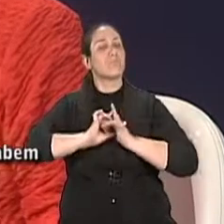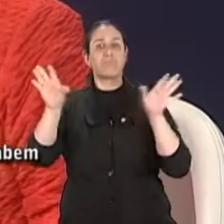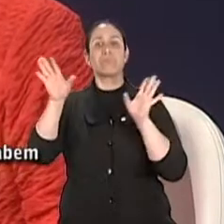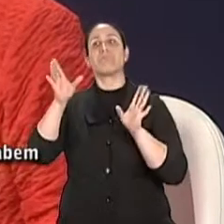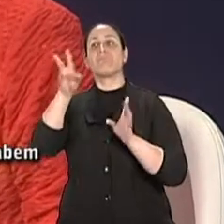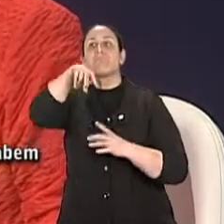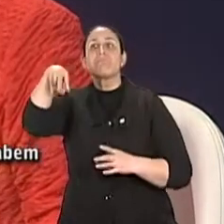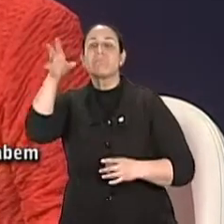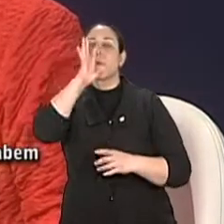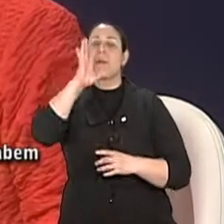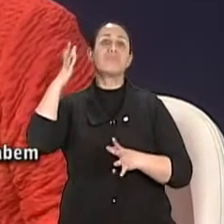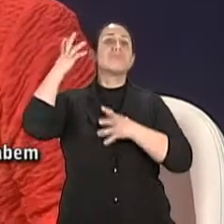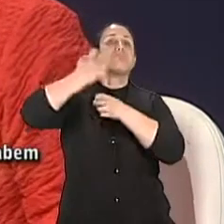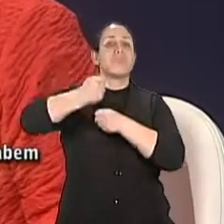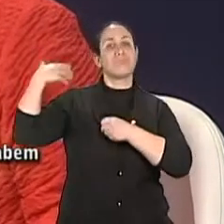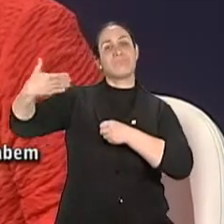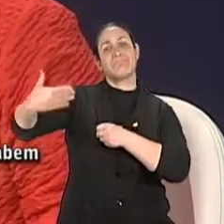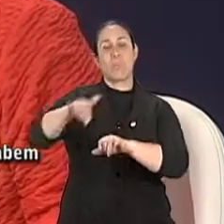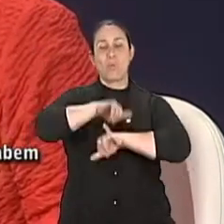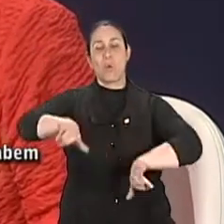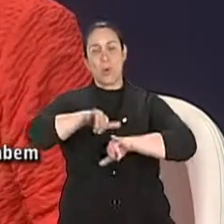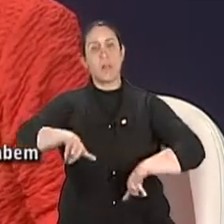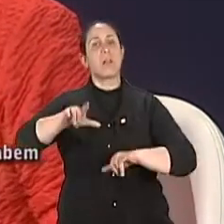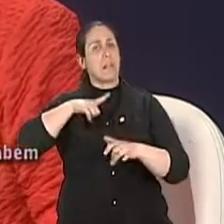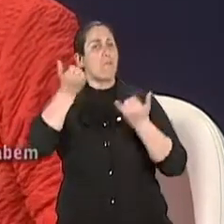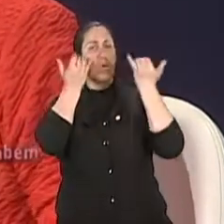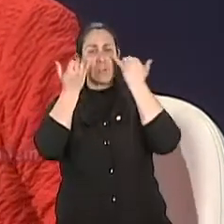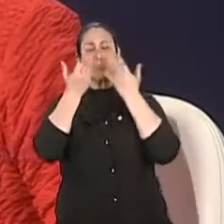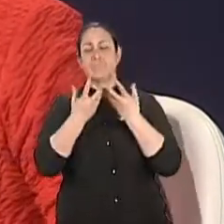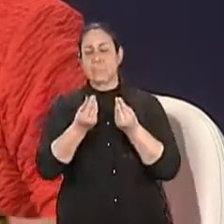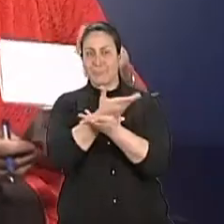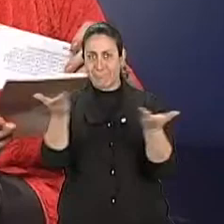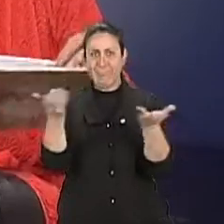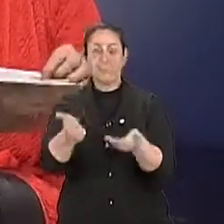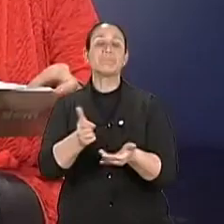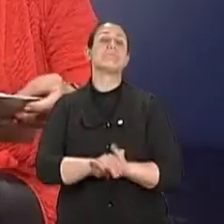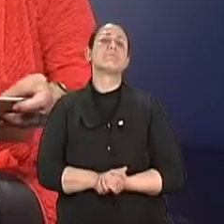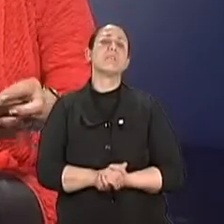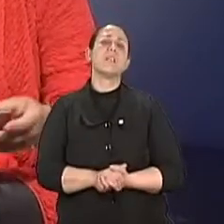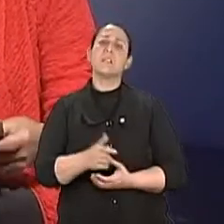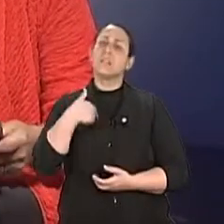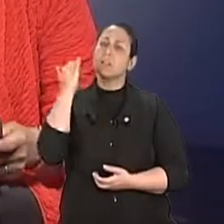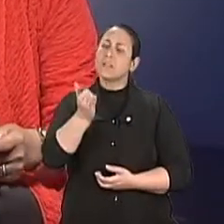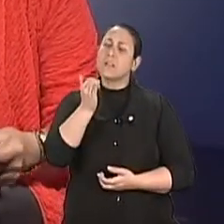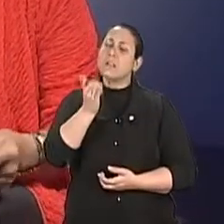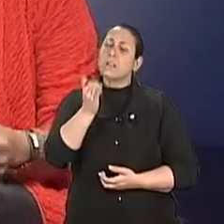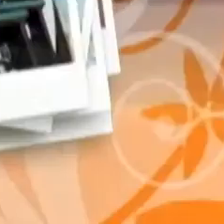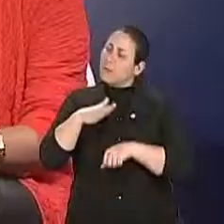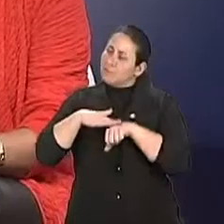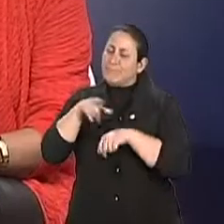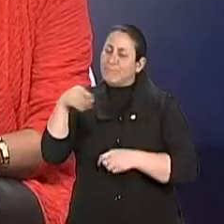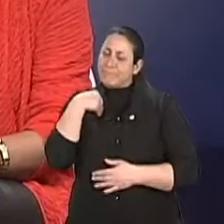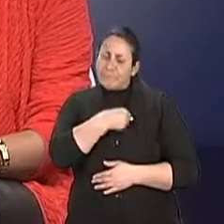facebook.com/programa Viva Bem, tudo junto, que a gente está lá trazendo essas informações mais uma vez para vocês. Doutor, a gente falou sobre a questão